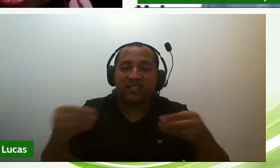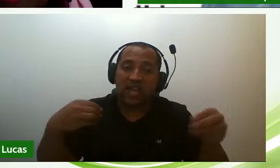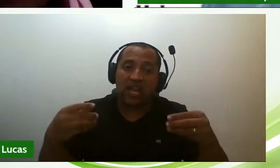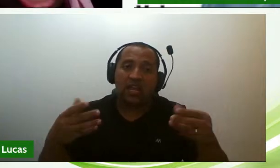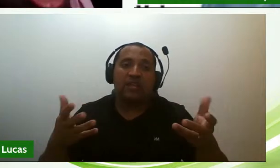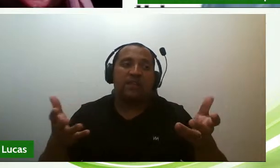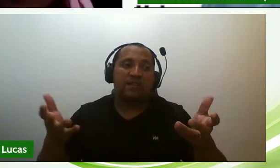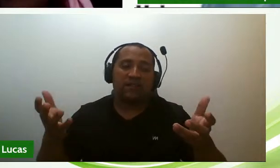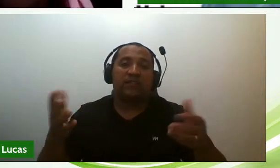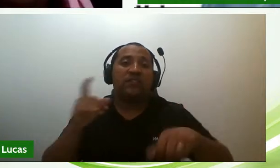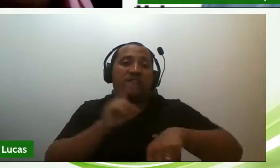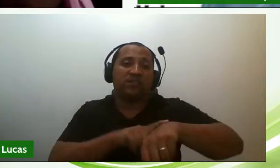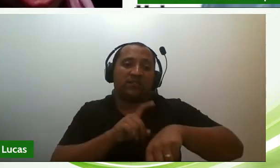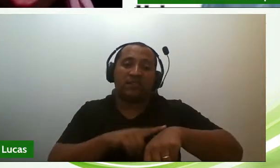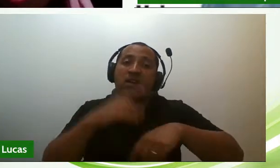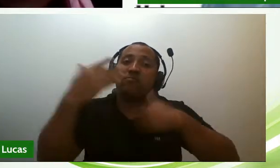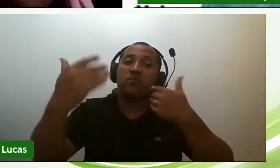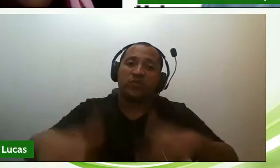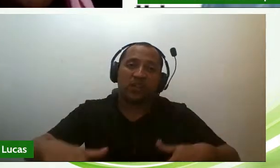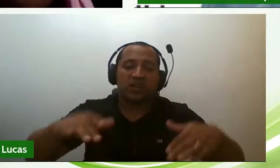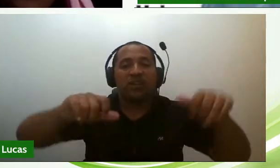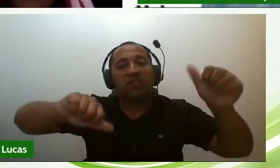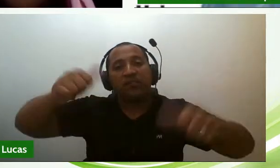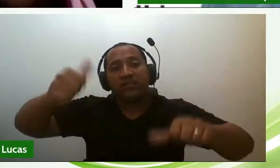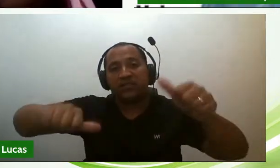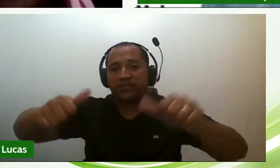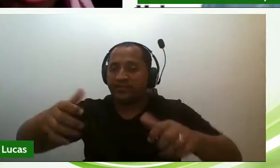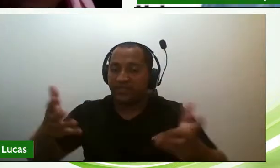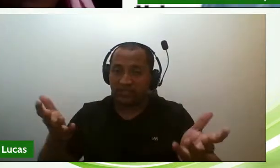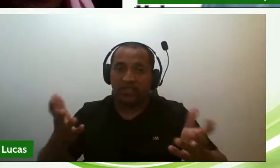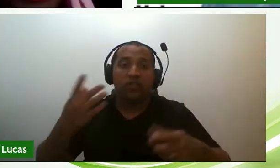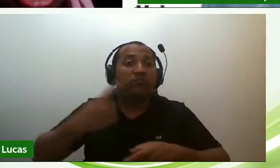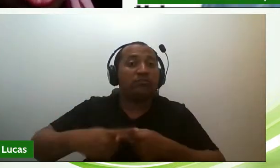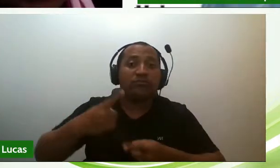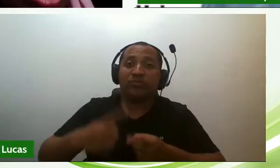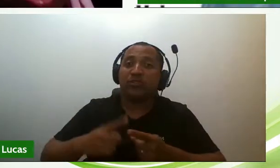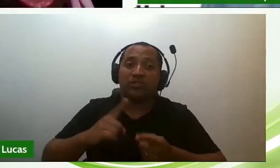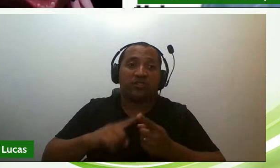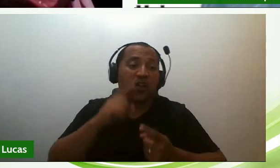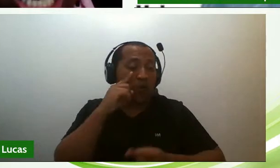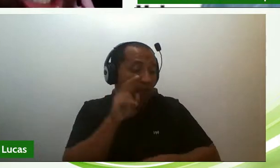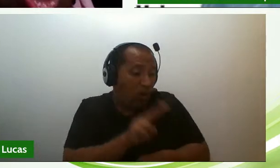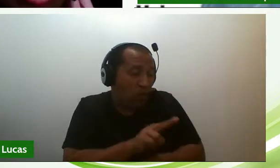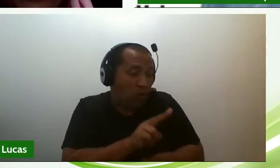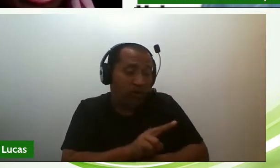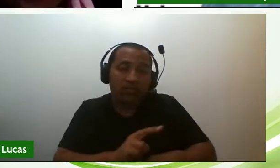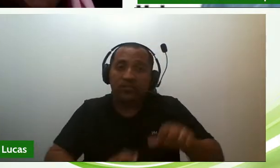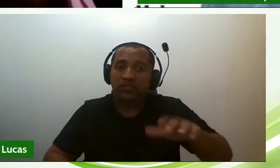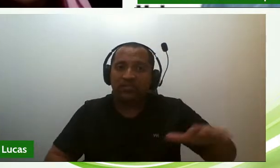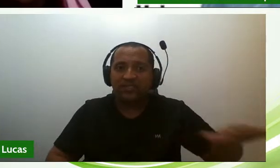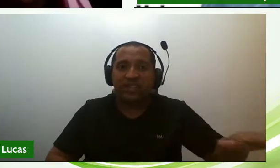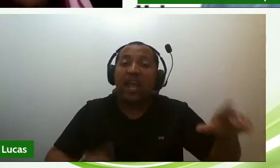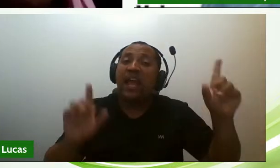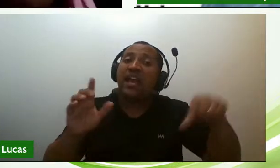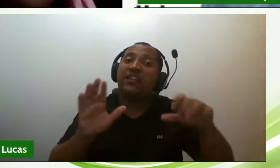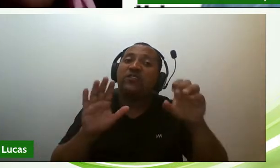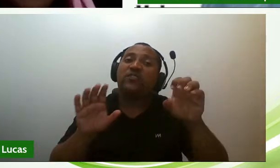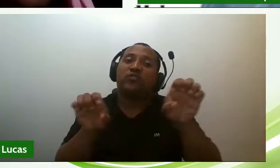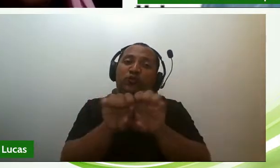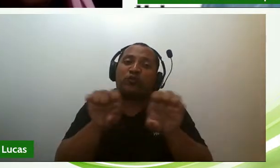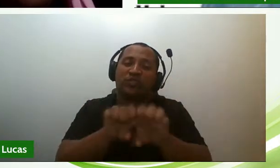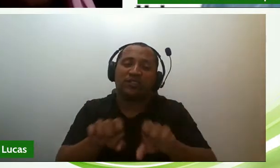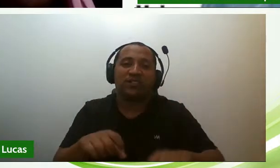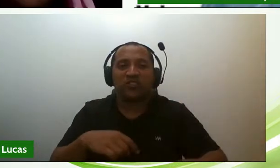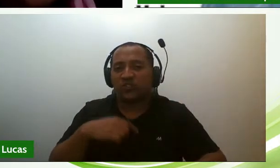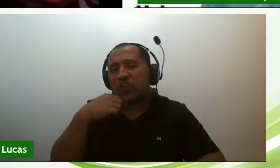a horários de provas ou avaliações, enfim, porque estavam no cuidado. Isso é uma questão estrutural. Não adianta a